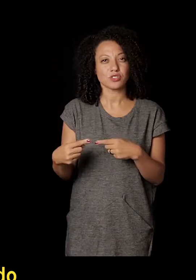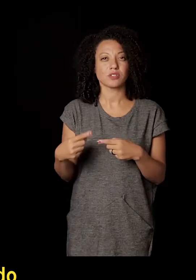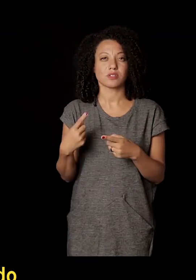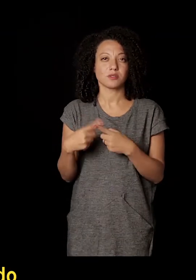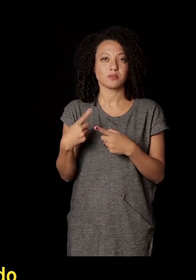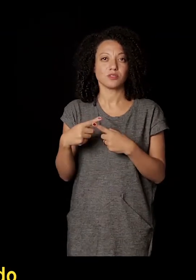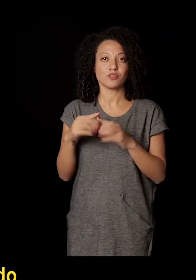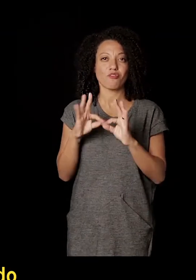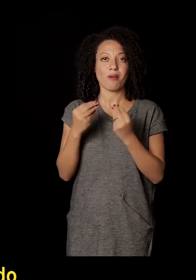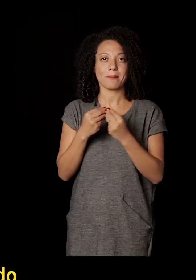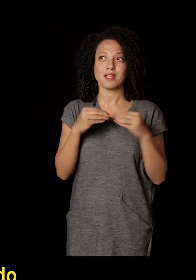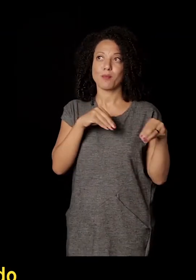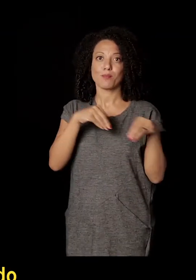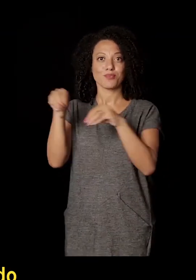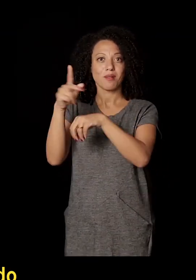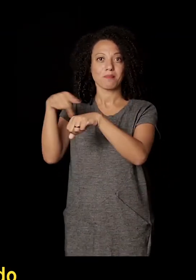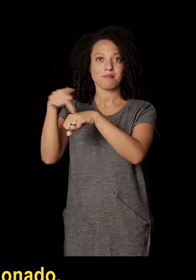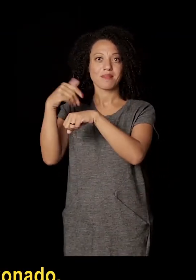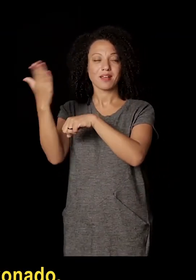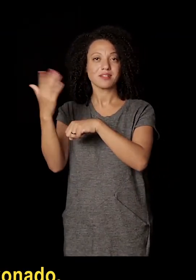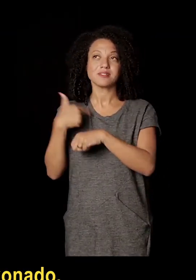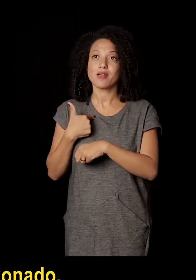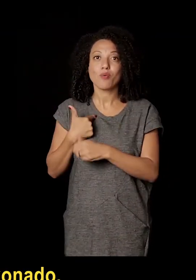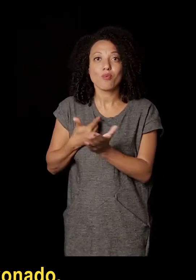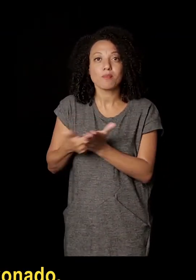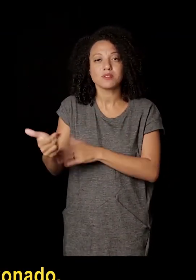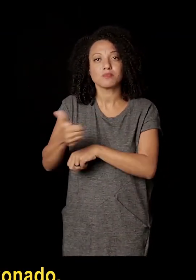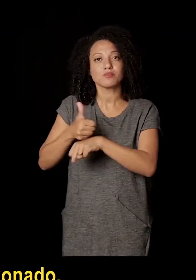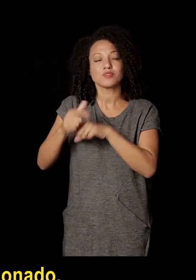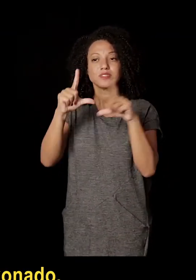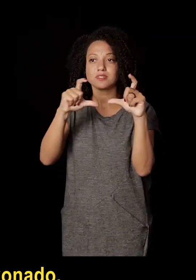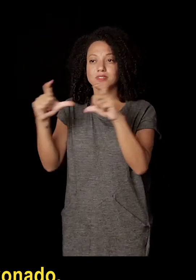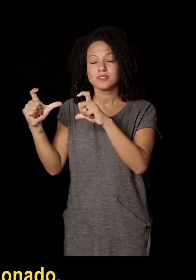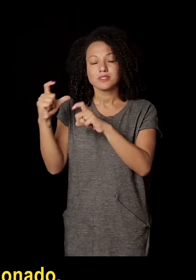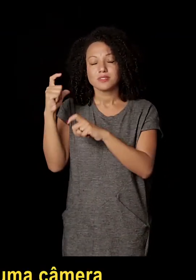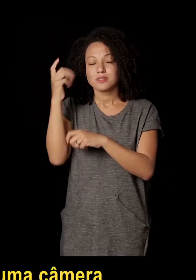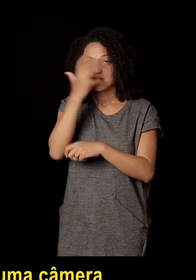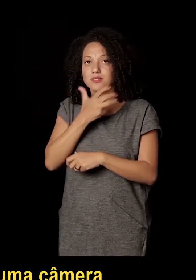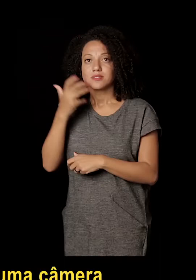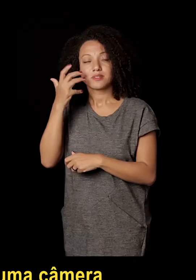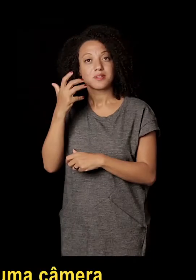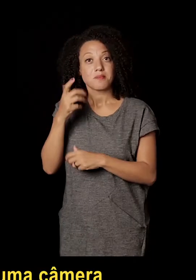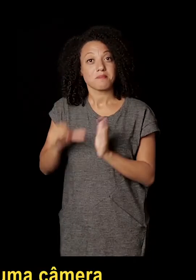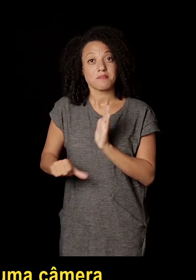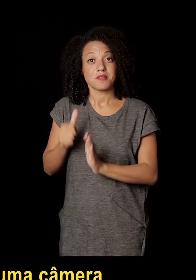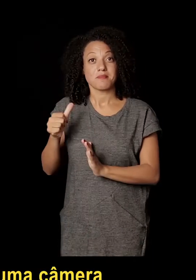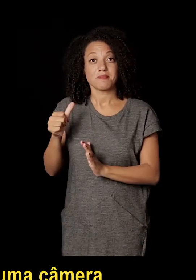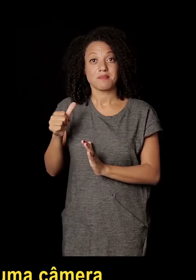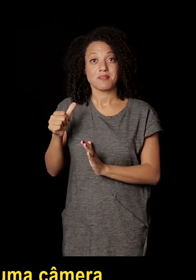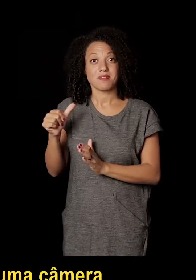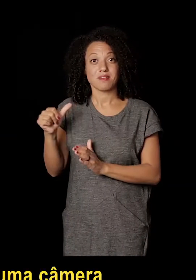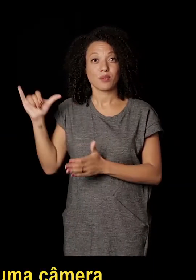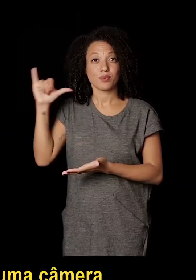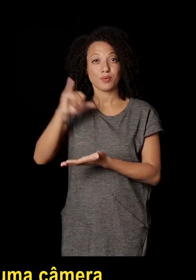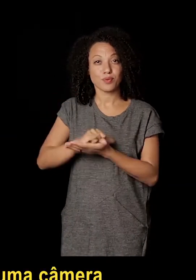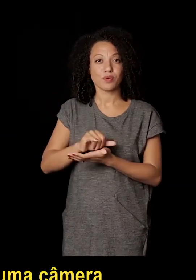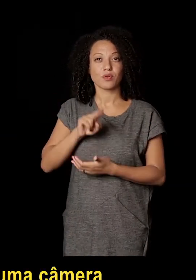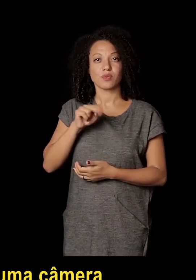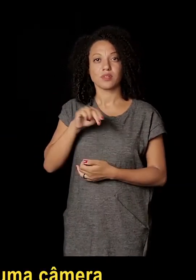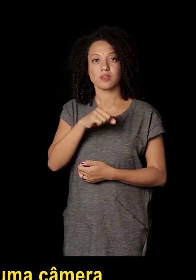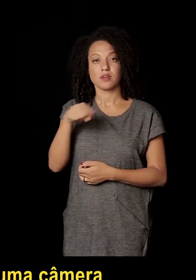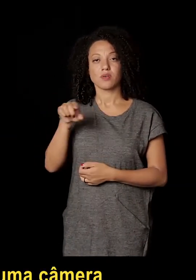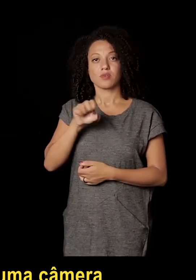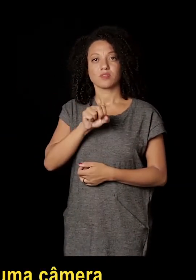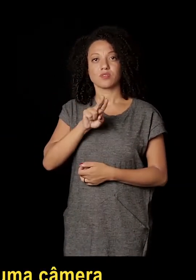no exílio com os pais se misturou o fotógrafo apaixonado que fez sua primeira viagem com uma câmera fotográfica à União Soviética